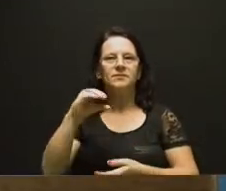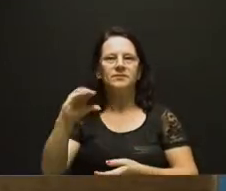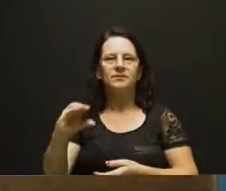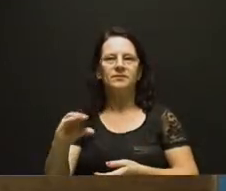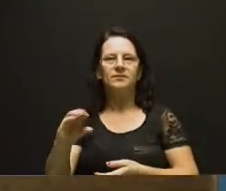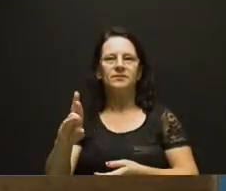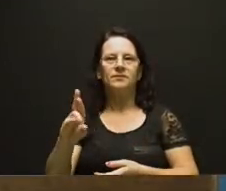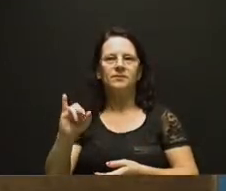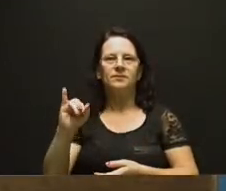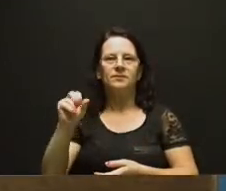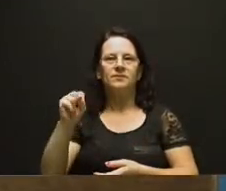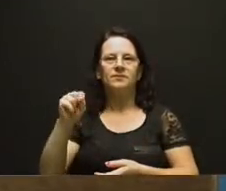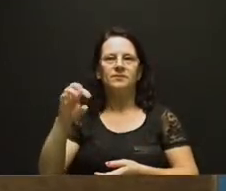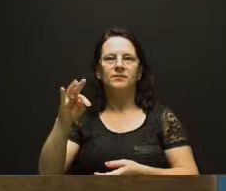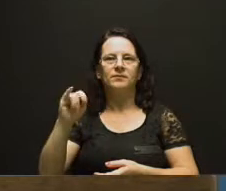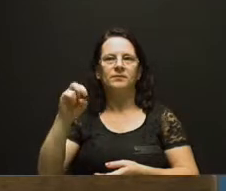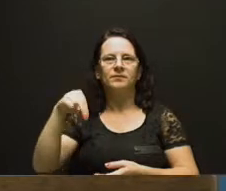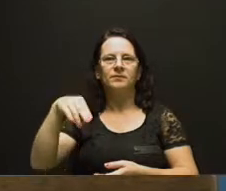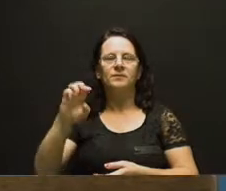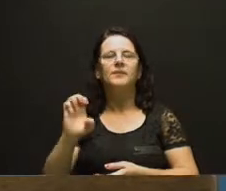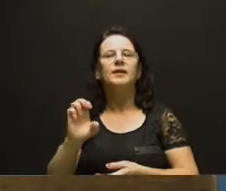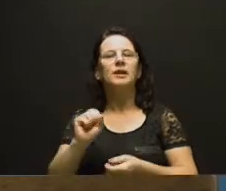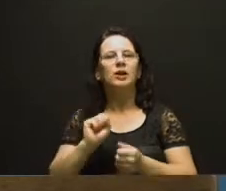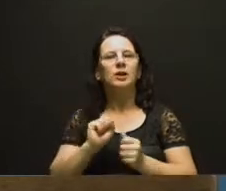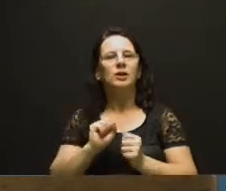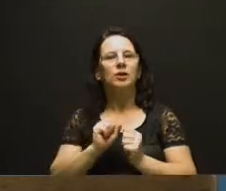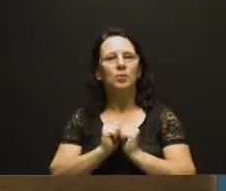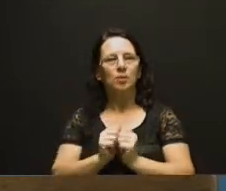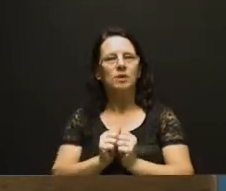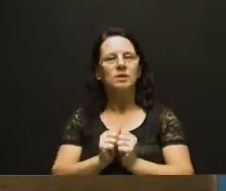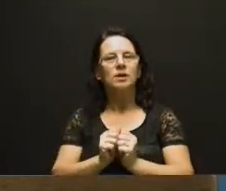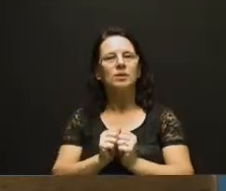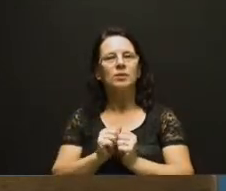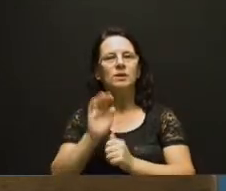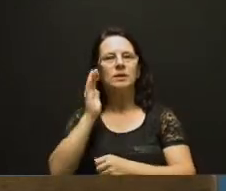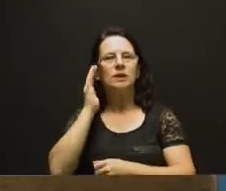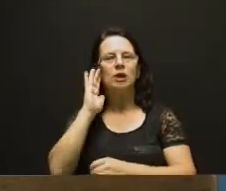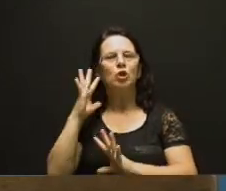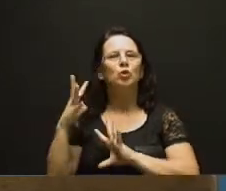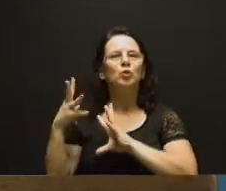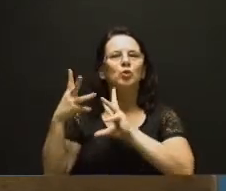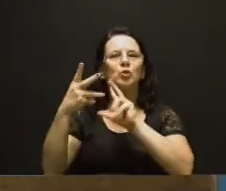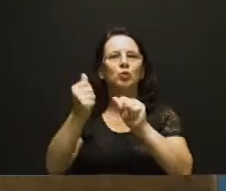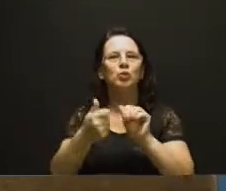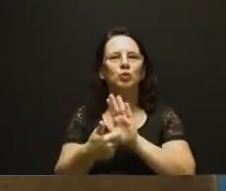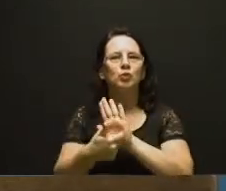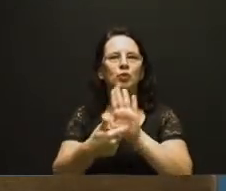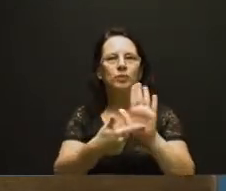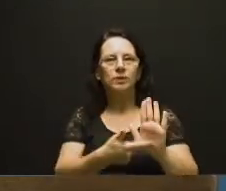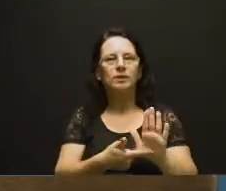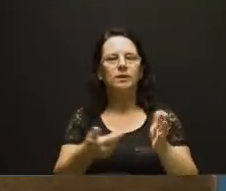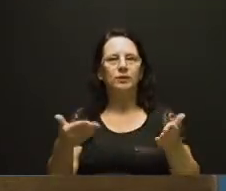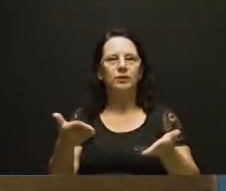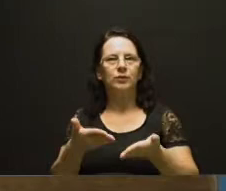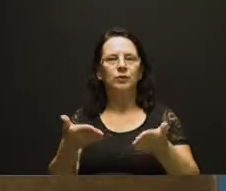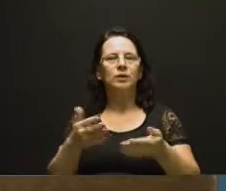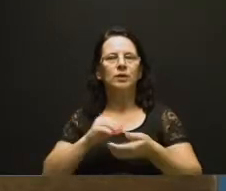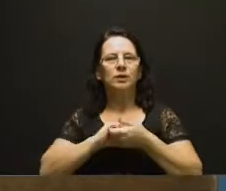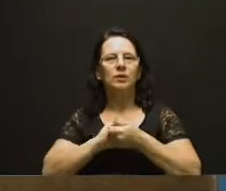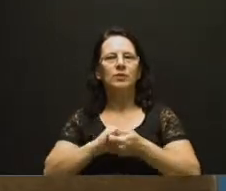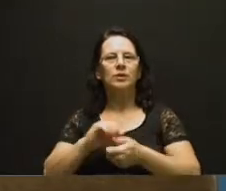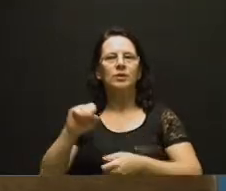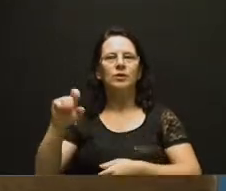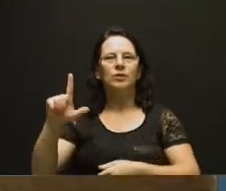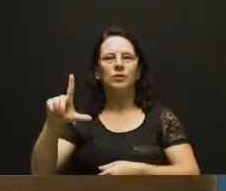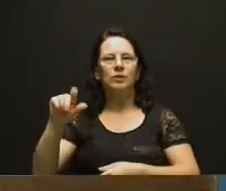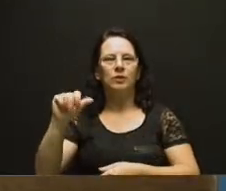para que nós possamos compreender tudo aquilo que foi apresentado hoje também são do vereador lá